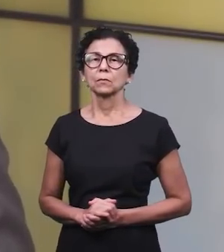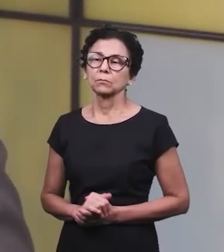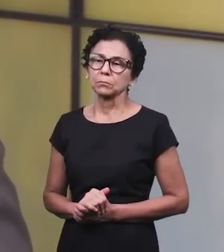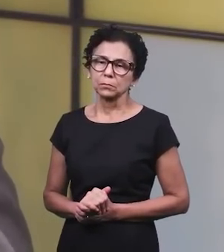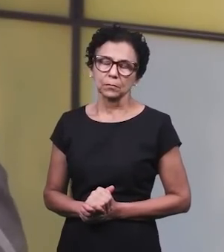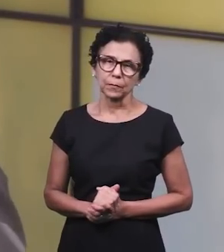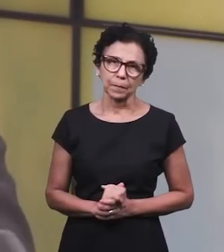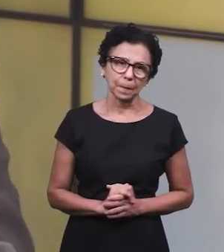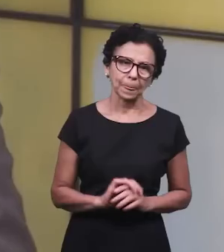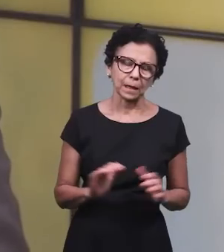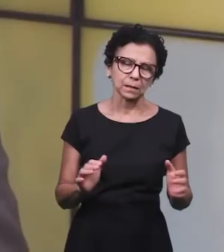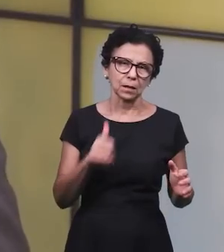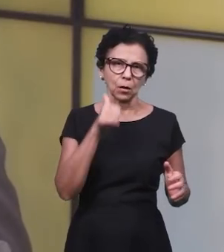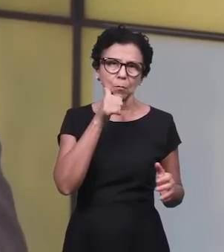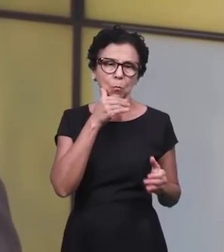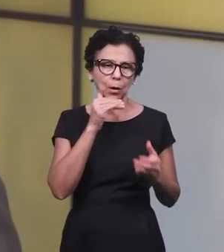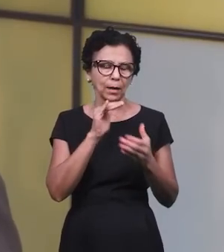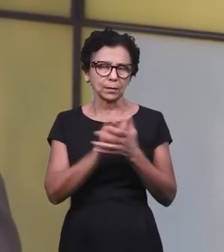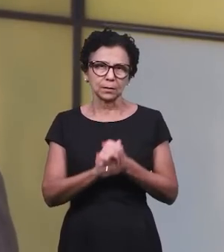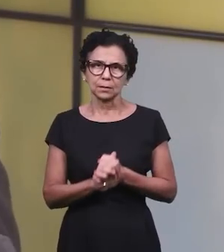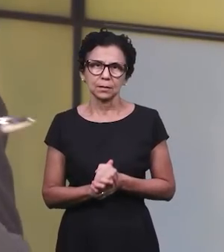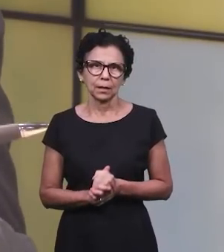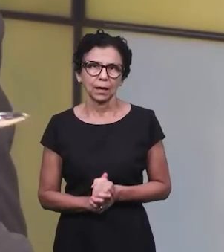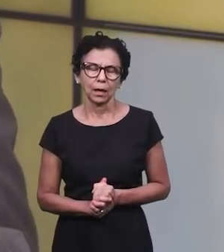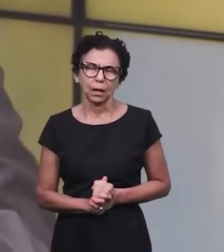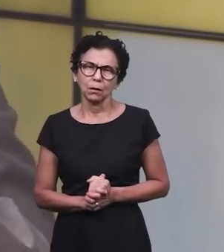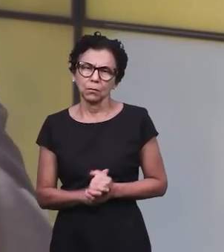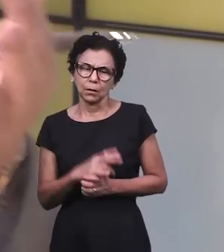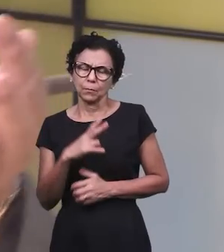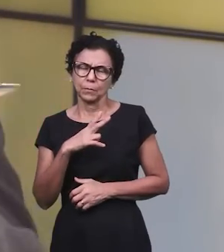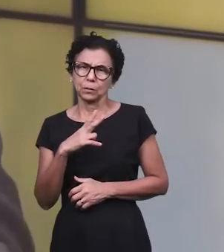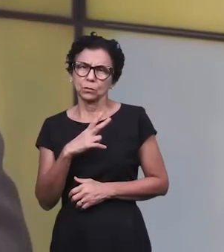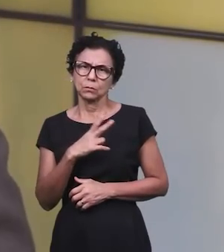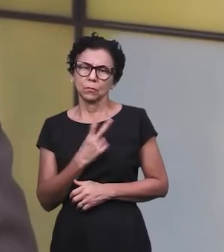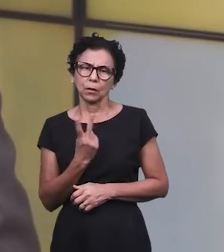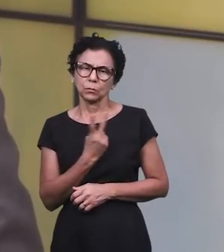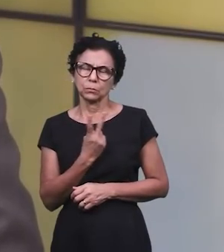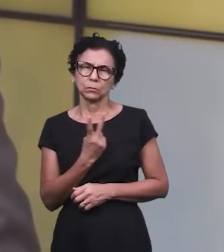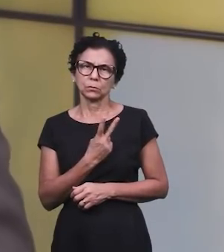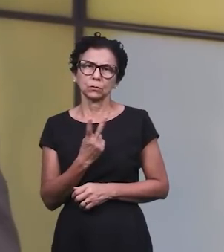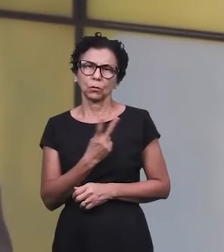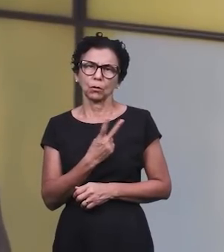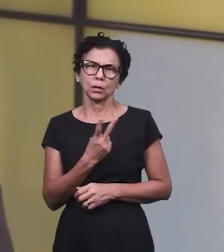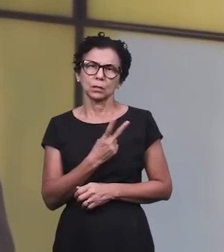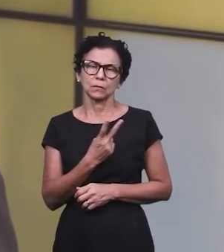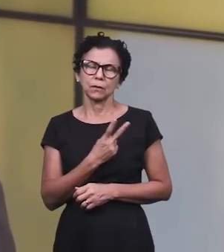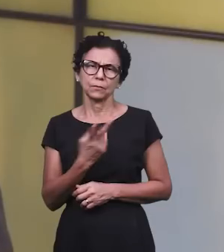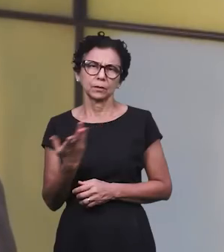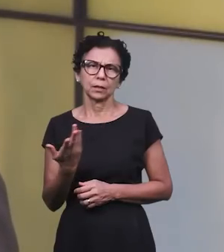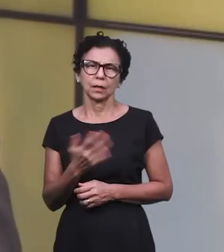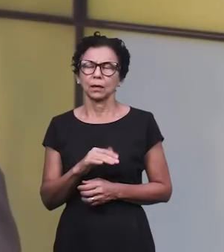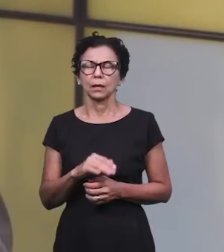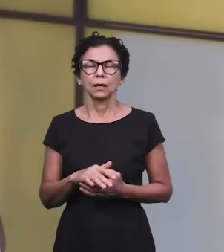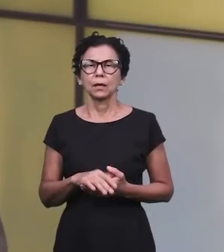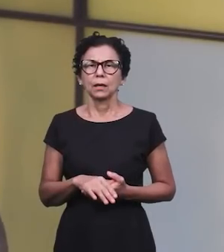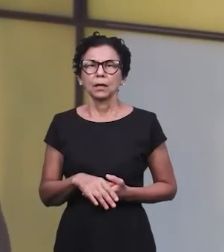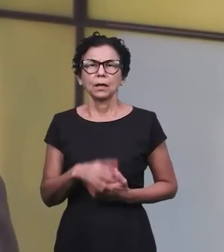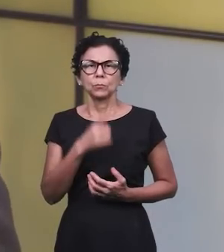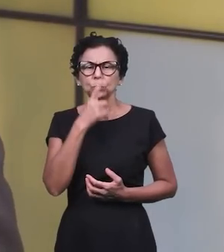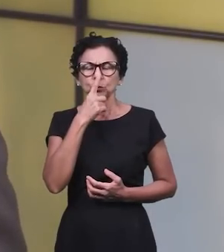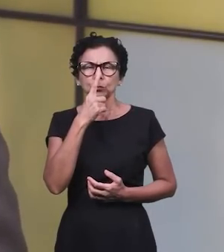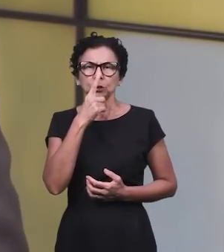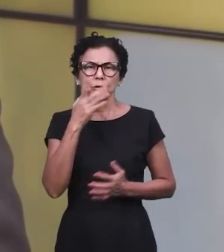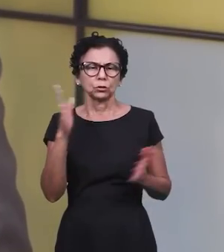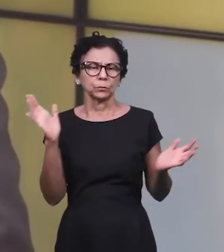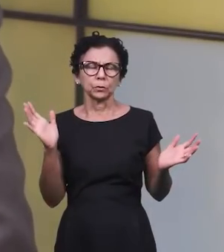da família, do casal, certas coisas, não deve ficar compartilhando no meio das pessoas, porque é um assunto íntimo, de fórum íntimo,